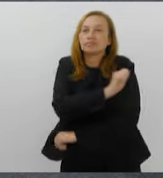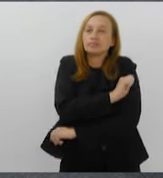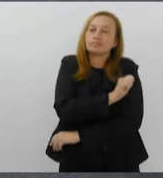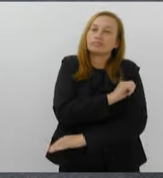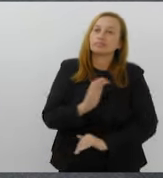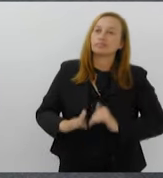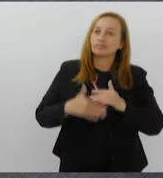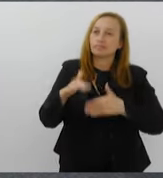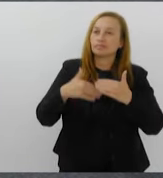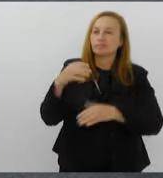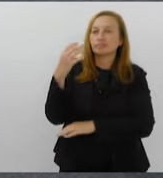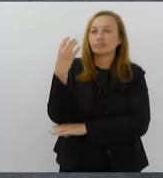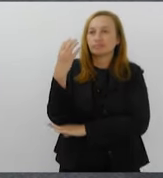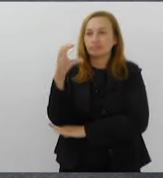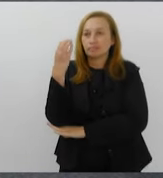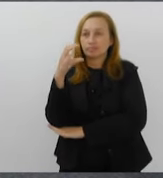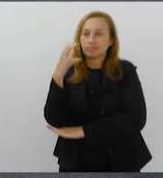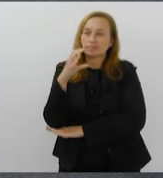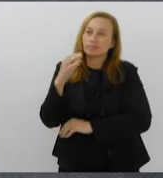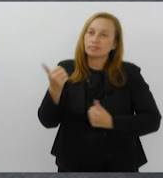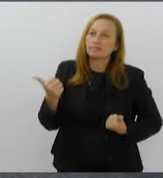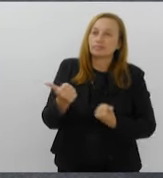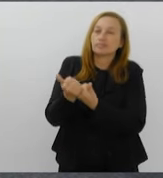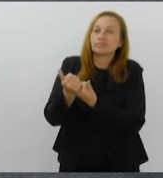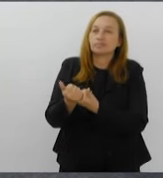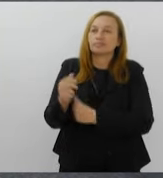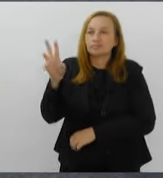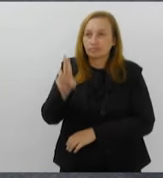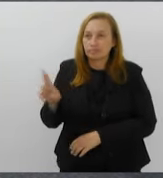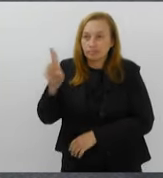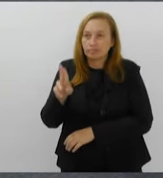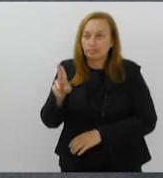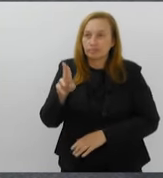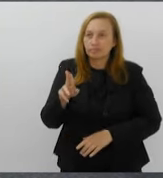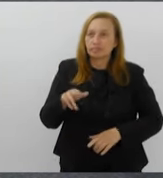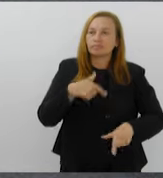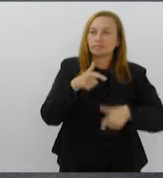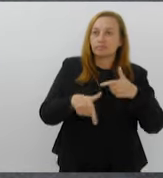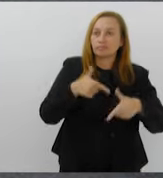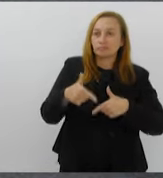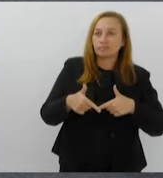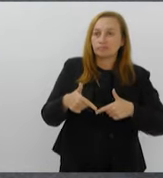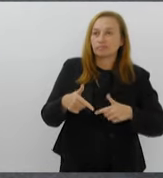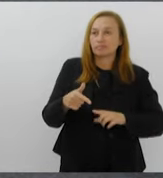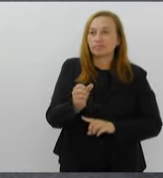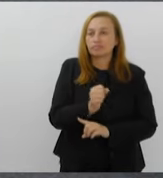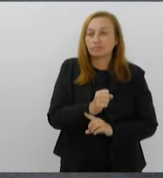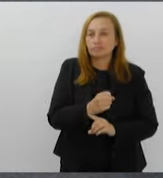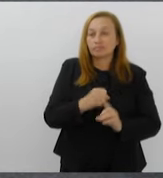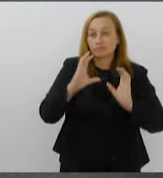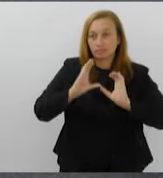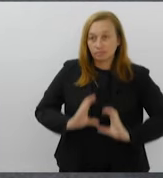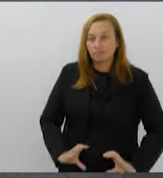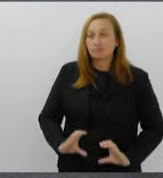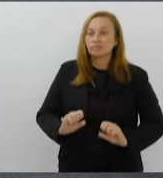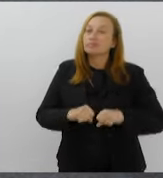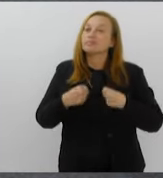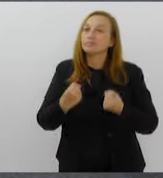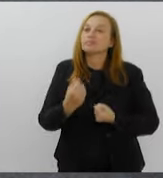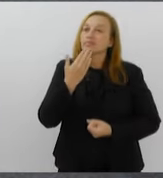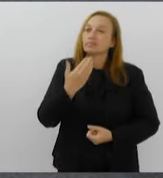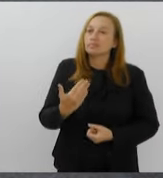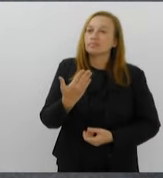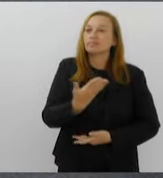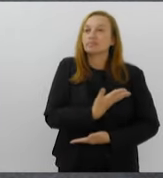científico e a contribuição da universidade pública para o exercício cidadão. Então, venho aqui defender e pedir para os